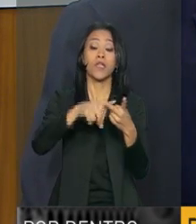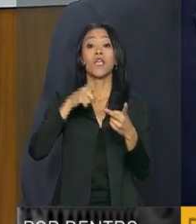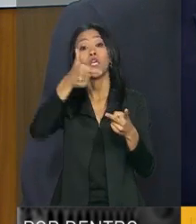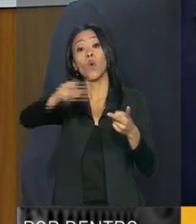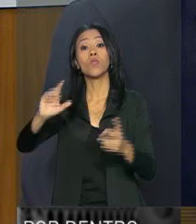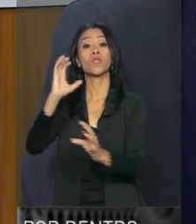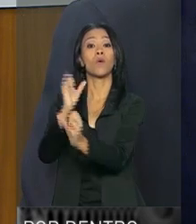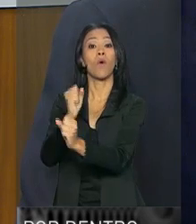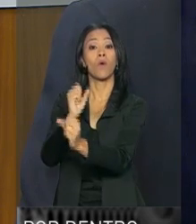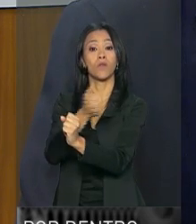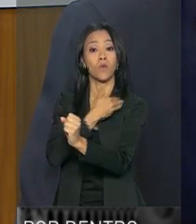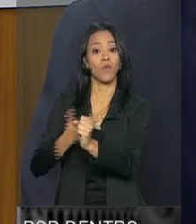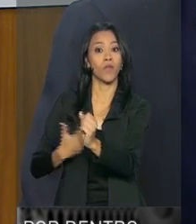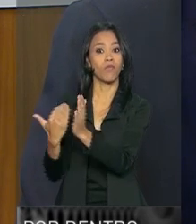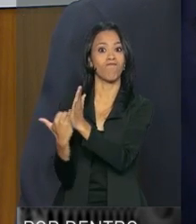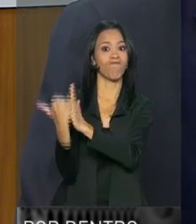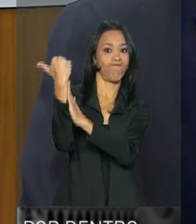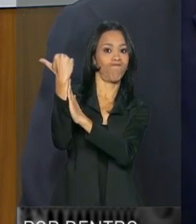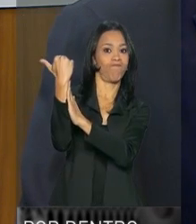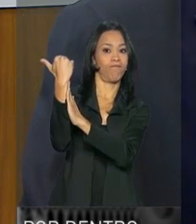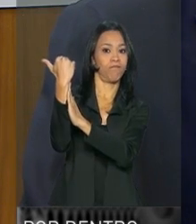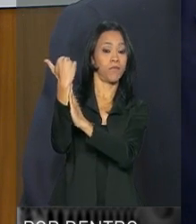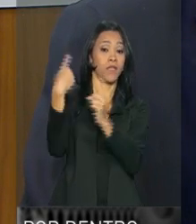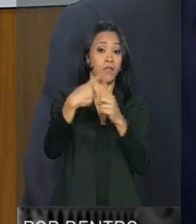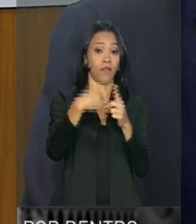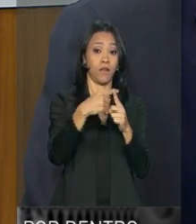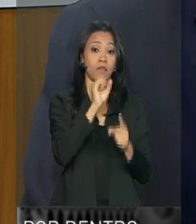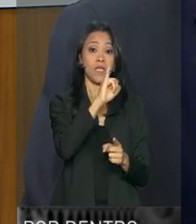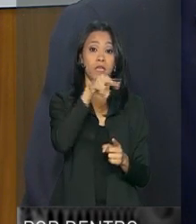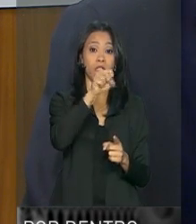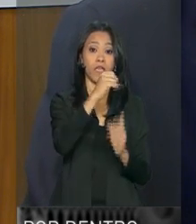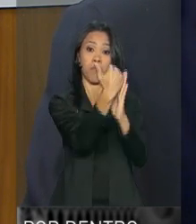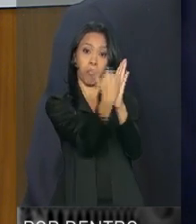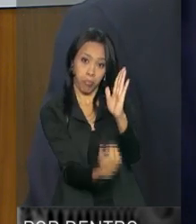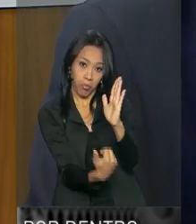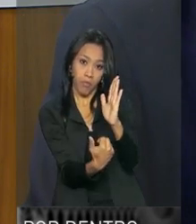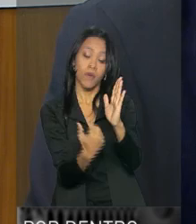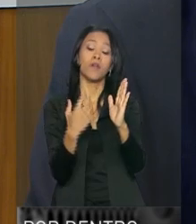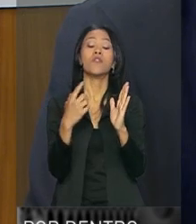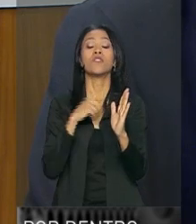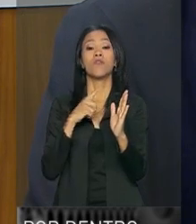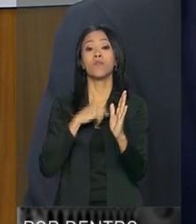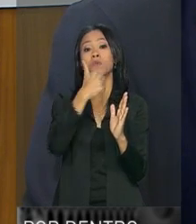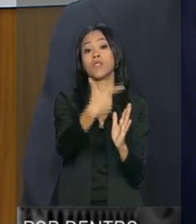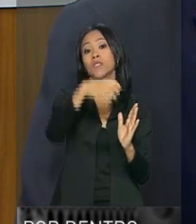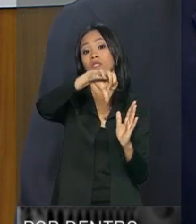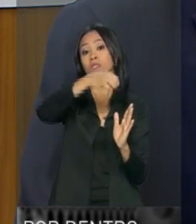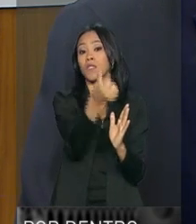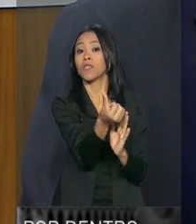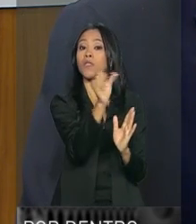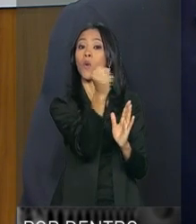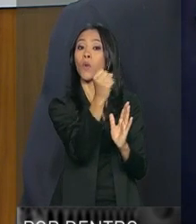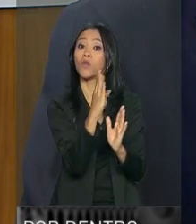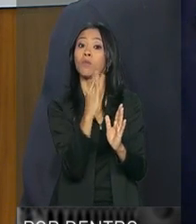governo então você vê o seguinte nós tivemos no ano passado 268 bilhões de déficit na previdência ainda